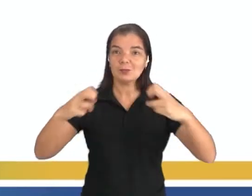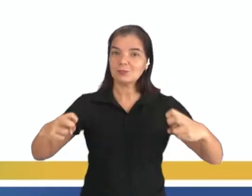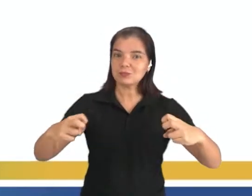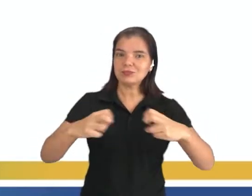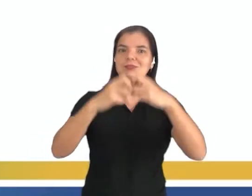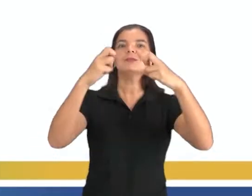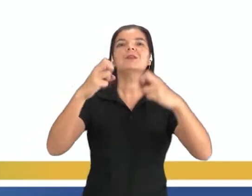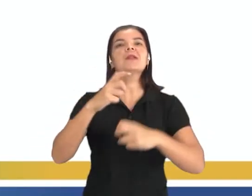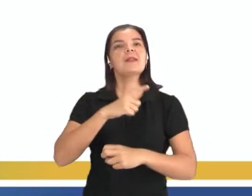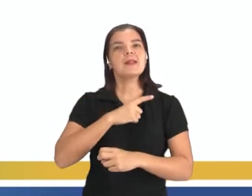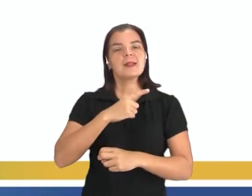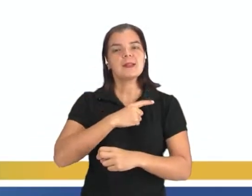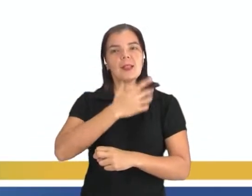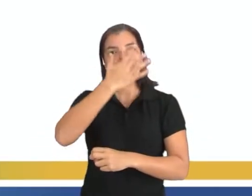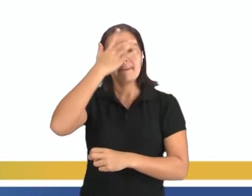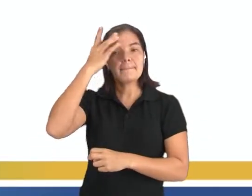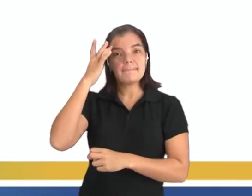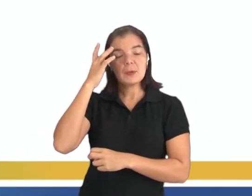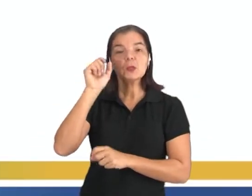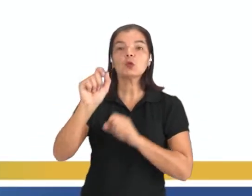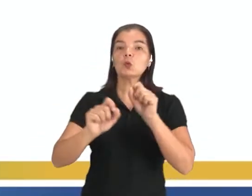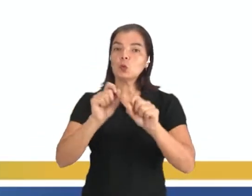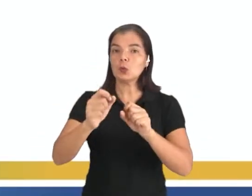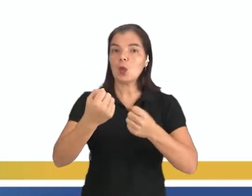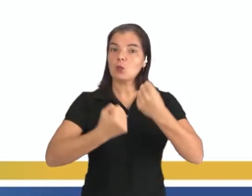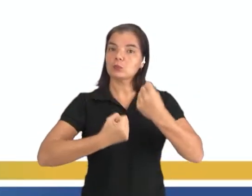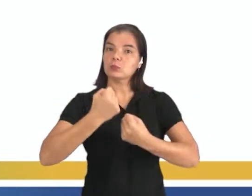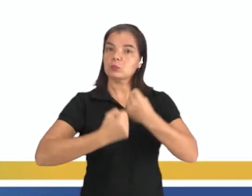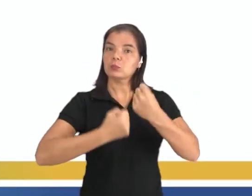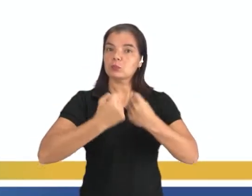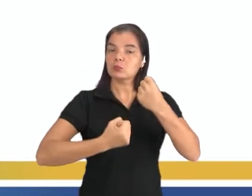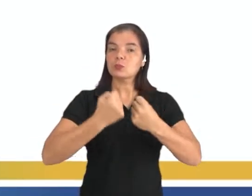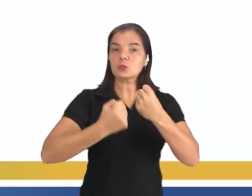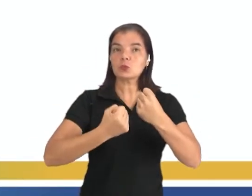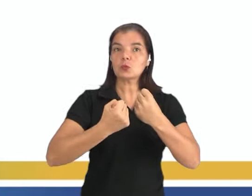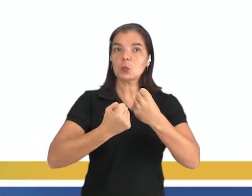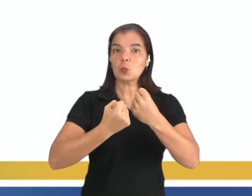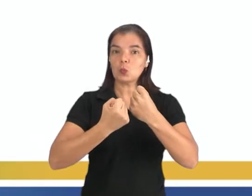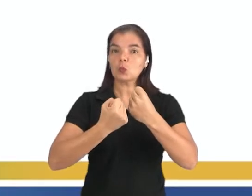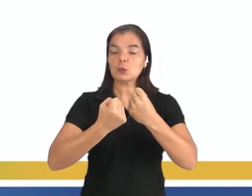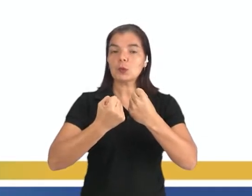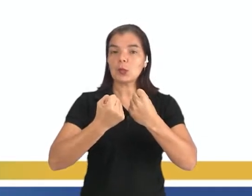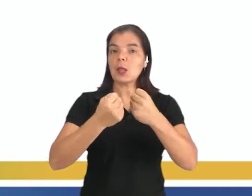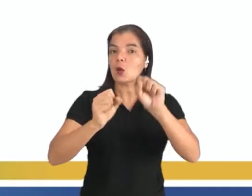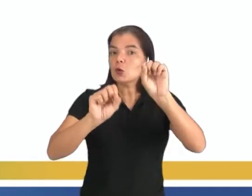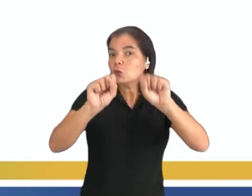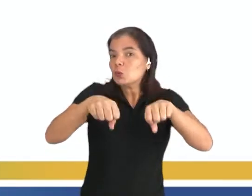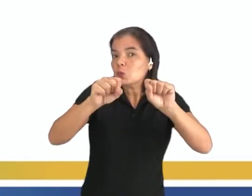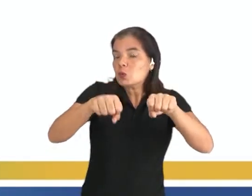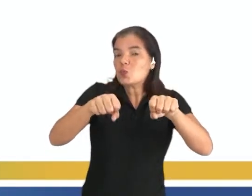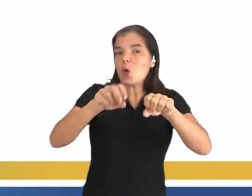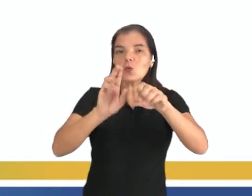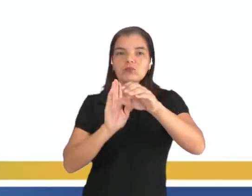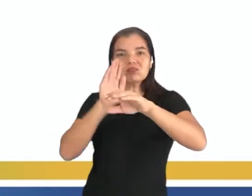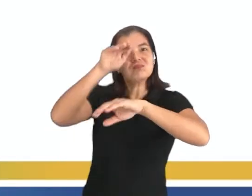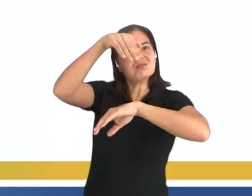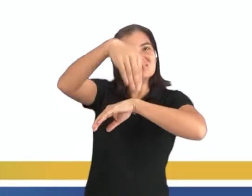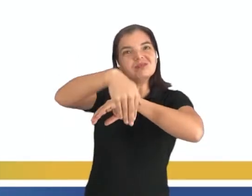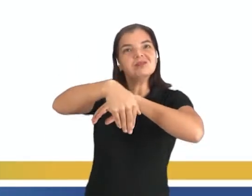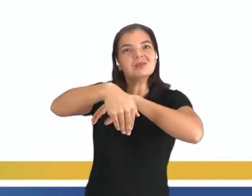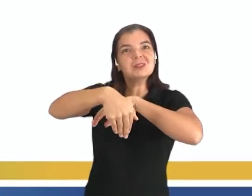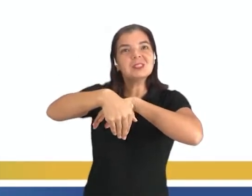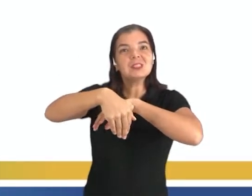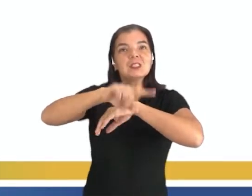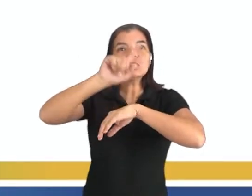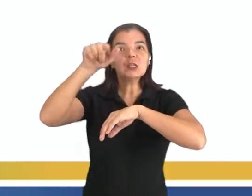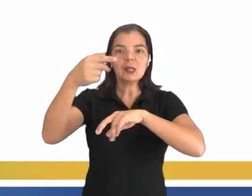E nós temos o personagem, que seria o condutor do veículo, passando por cima da tela do outdoor e na outra ponta ele já está